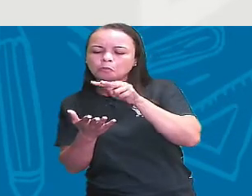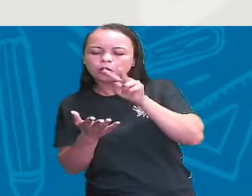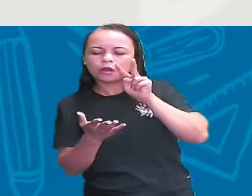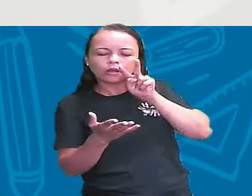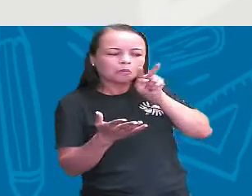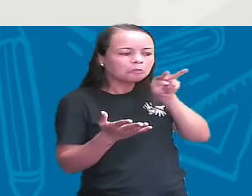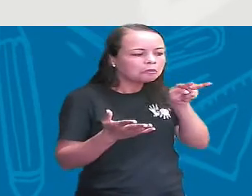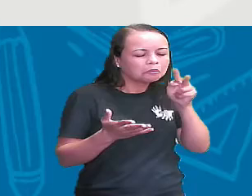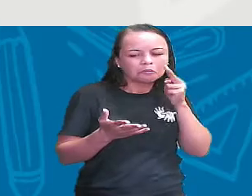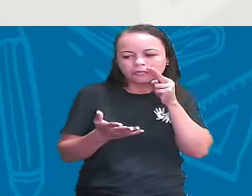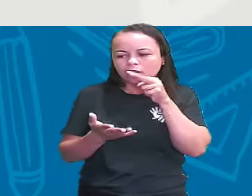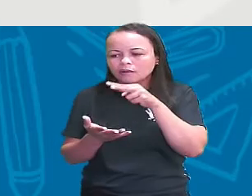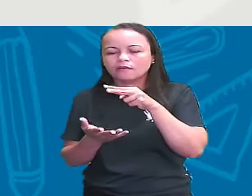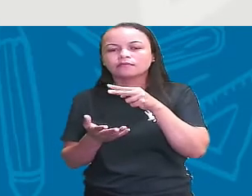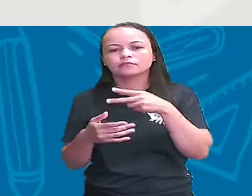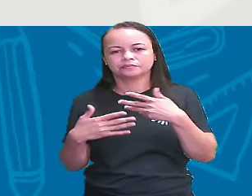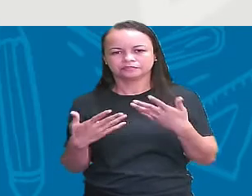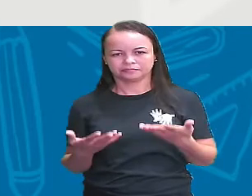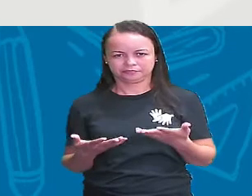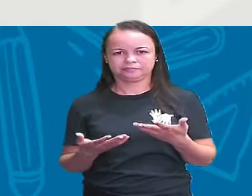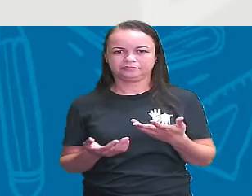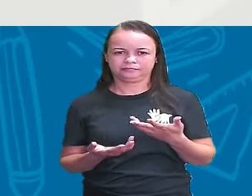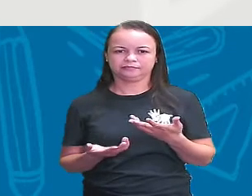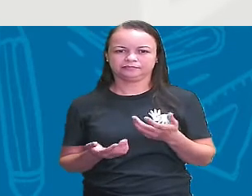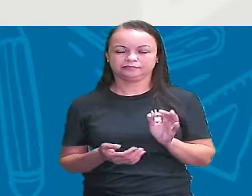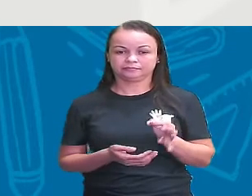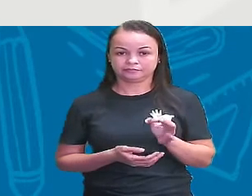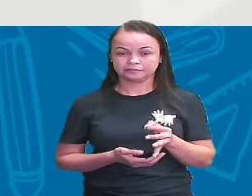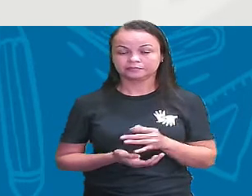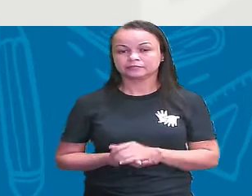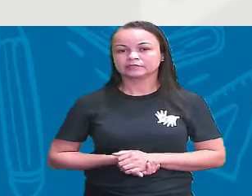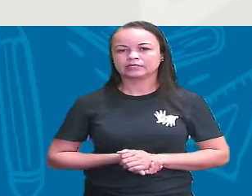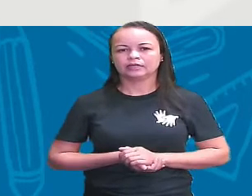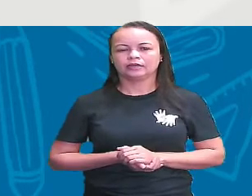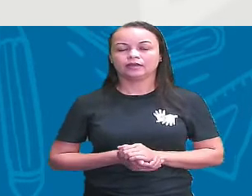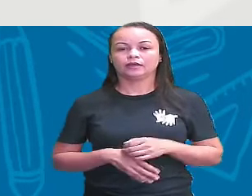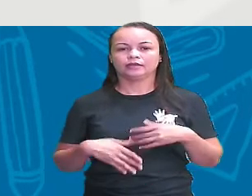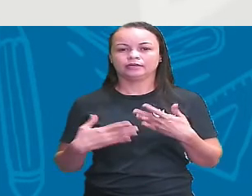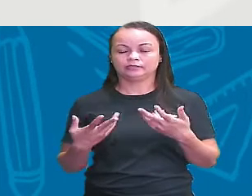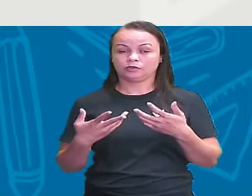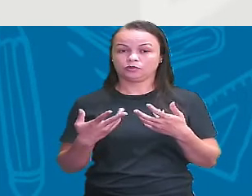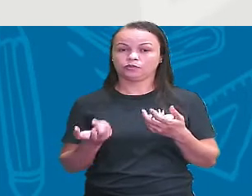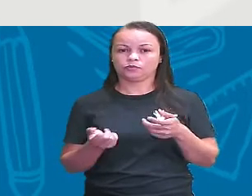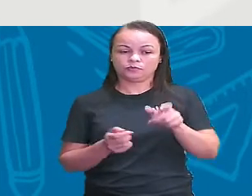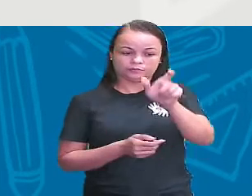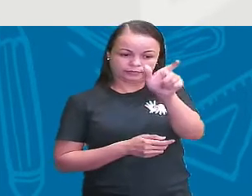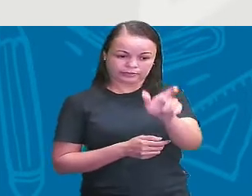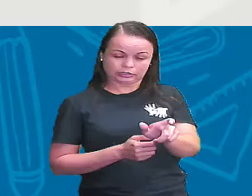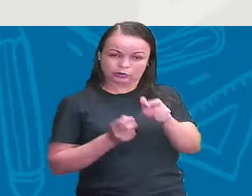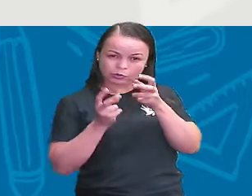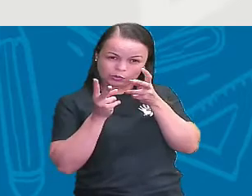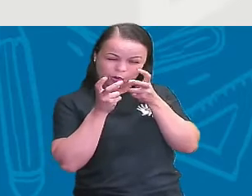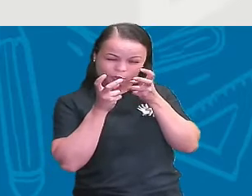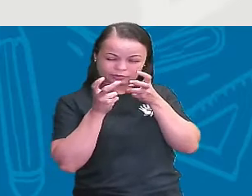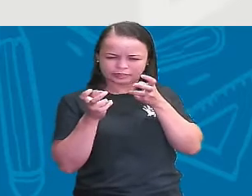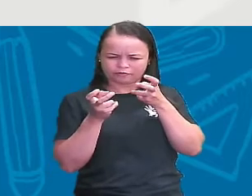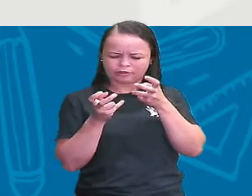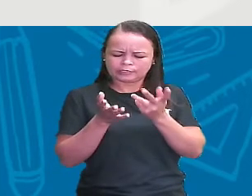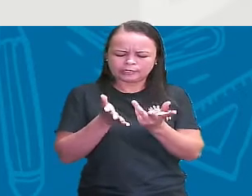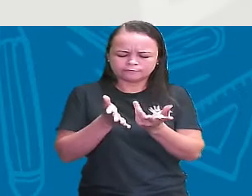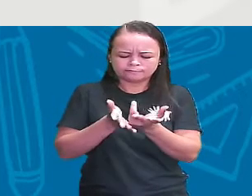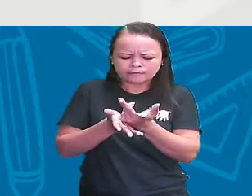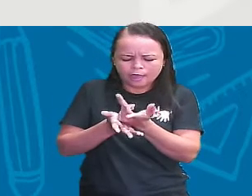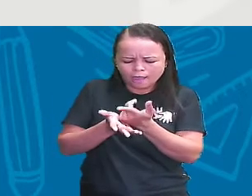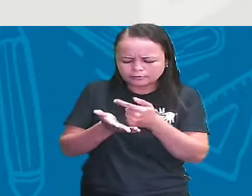visão em movimento. Tá certo? Então, o observador, que é a pessoa que cria e que desenha